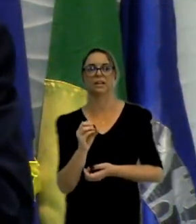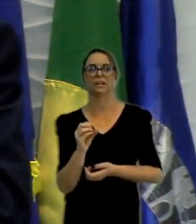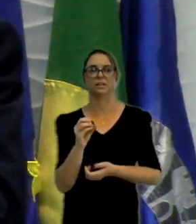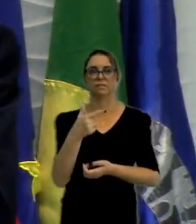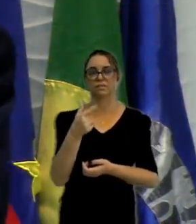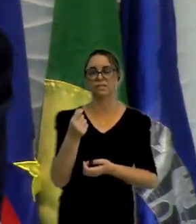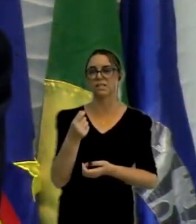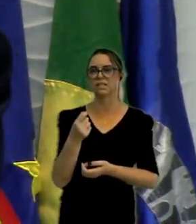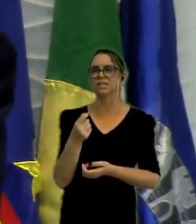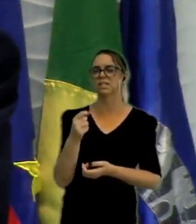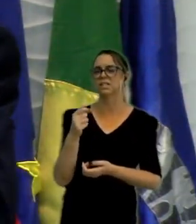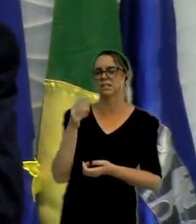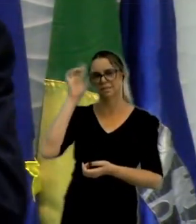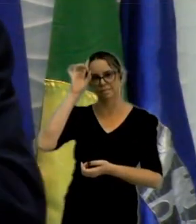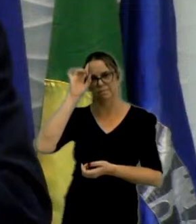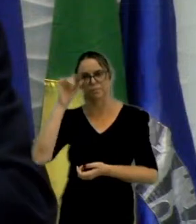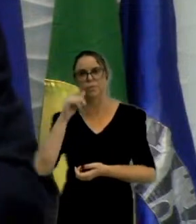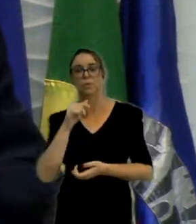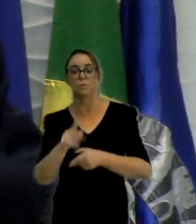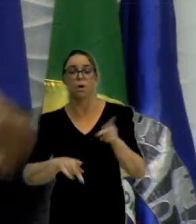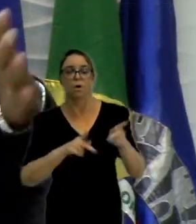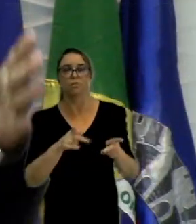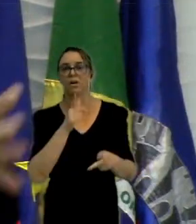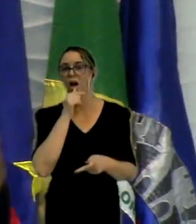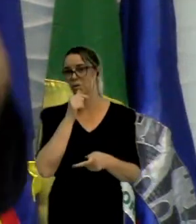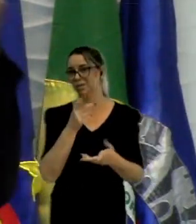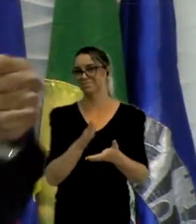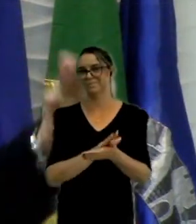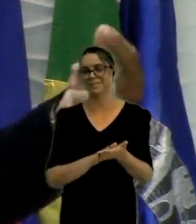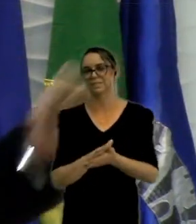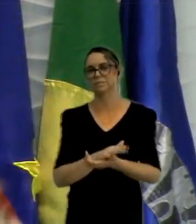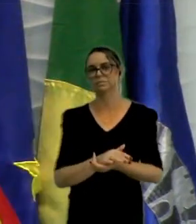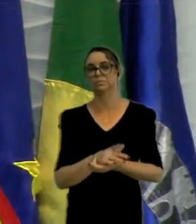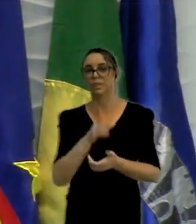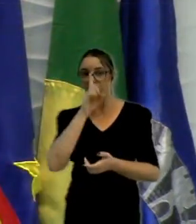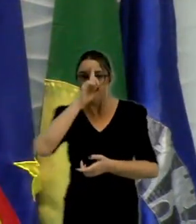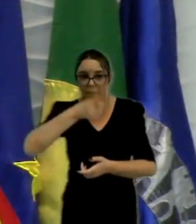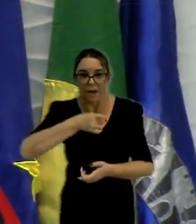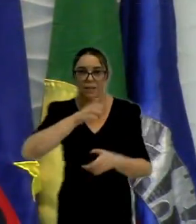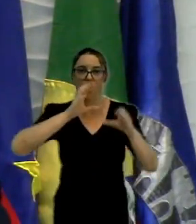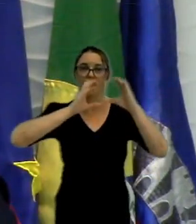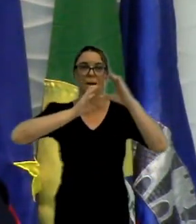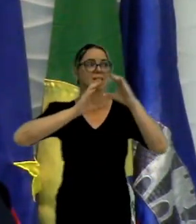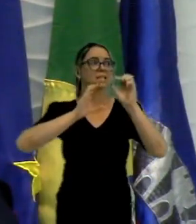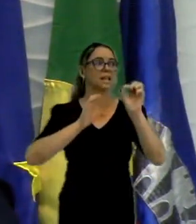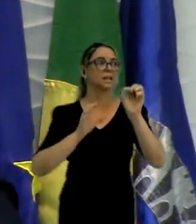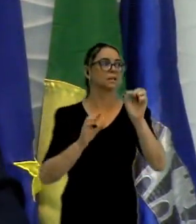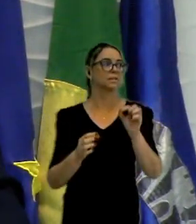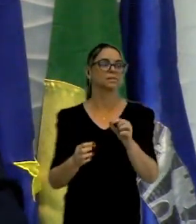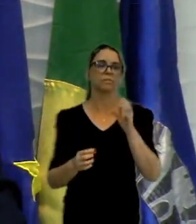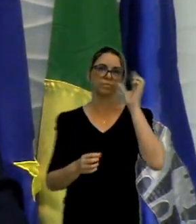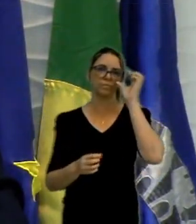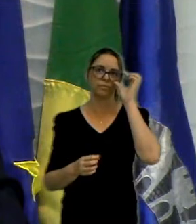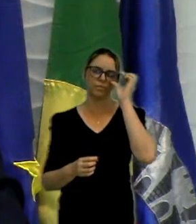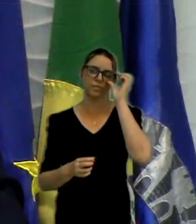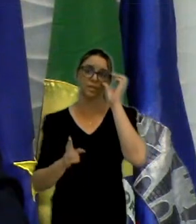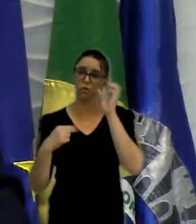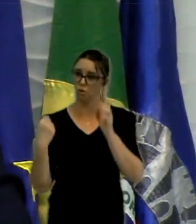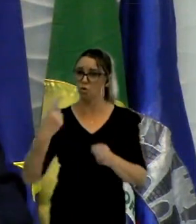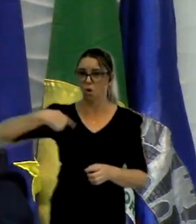água, esperando por bondade desse grupo da deputada que manda na Compesa. Que a Vanil disse, que manda é nós.